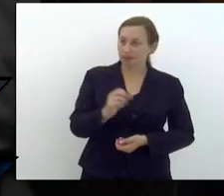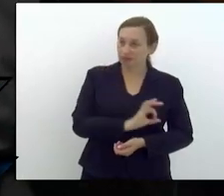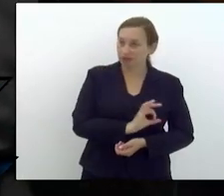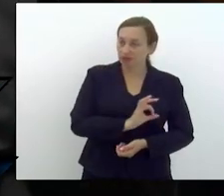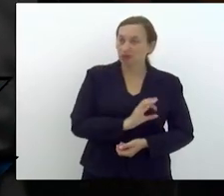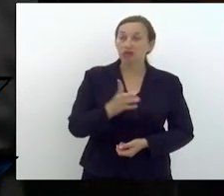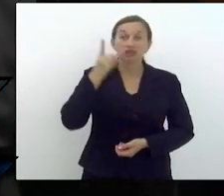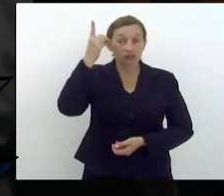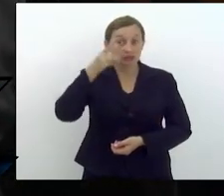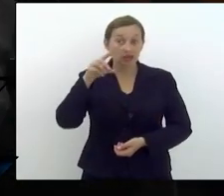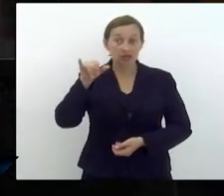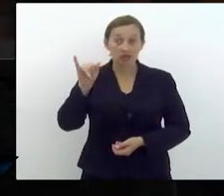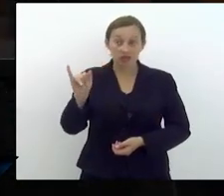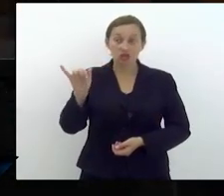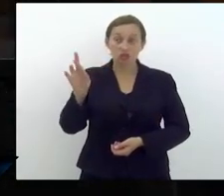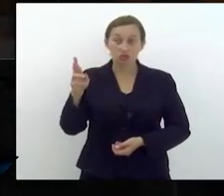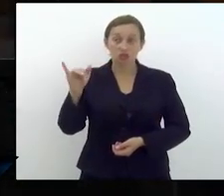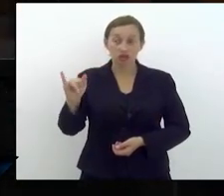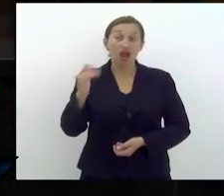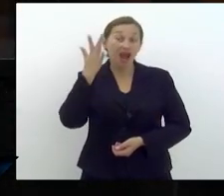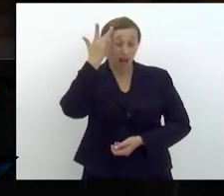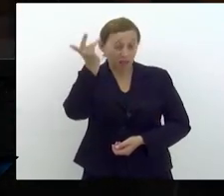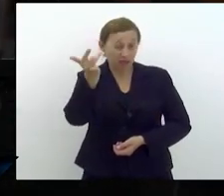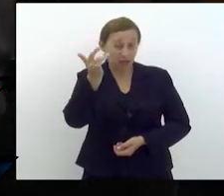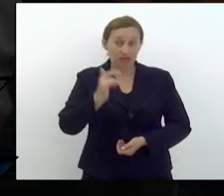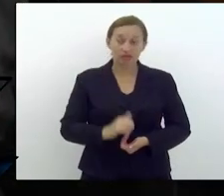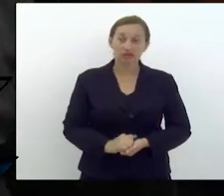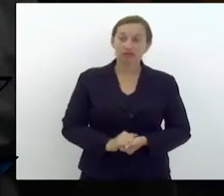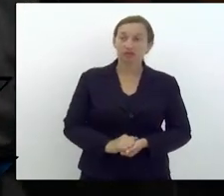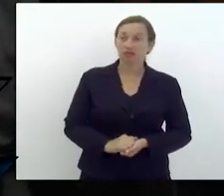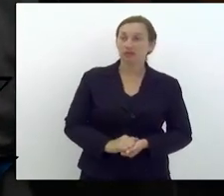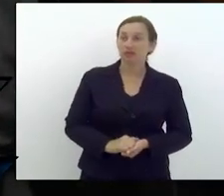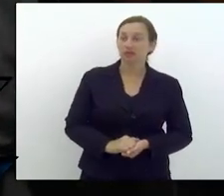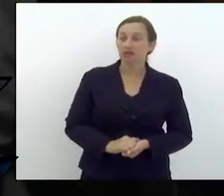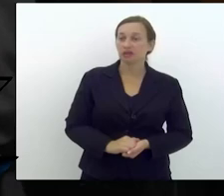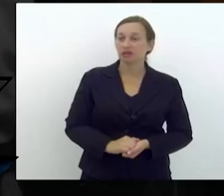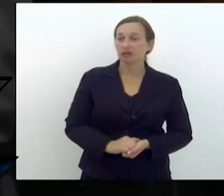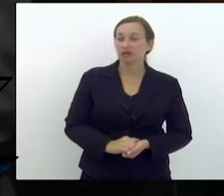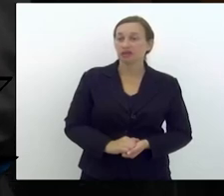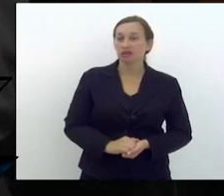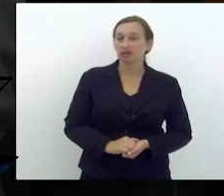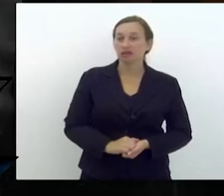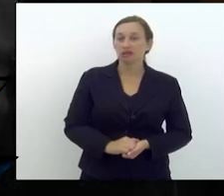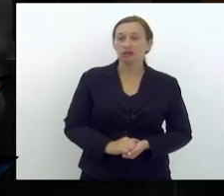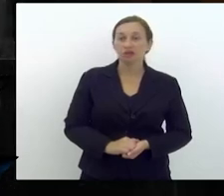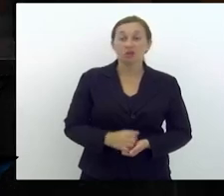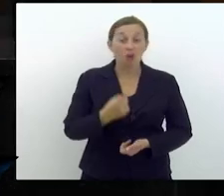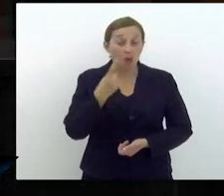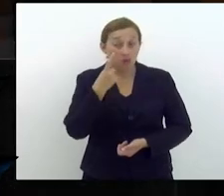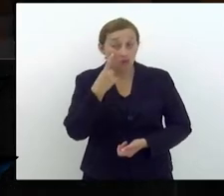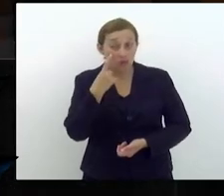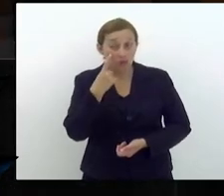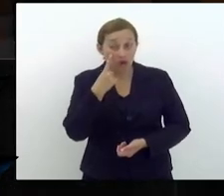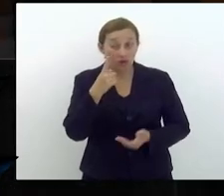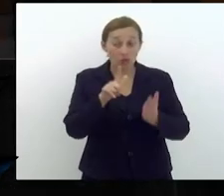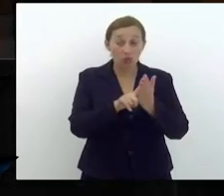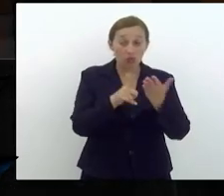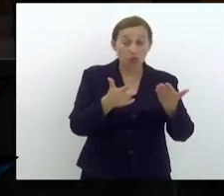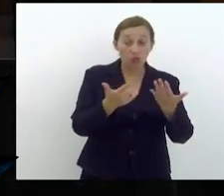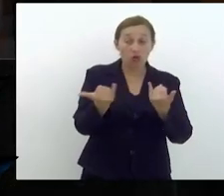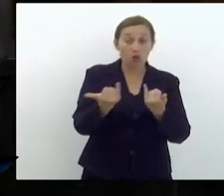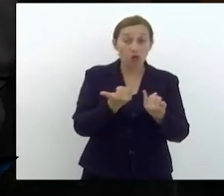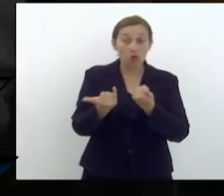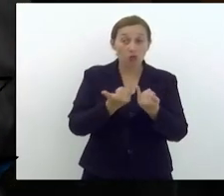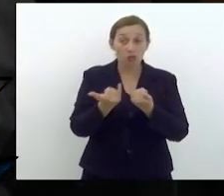deputado Yuri Amanhã segundo estou vendo no noticiário